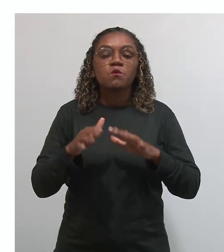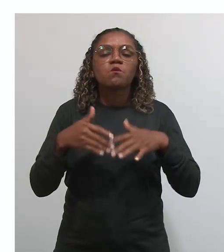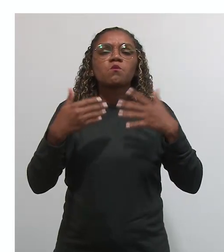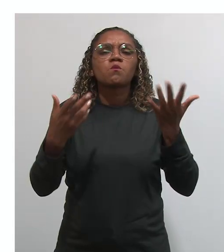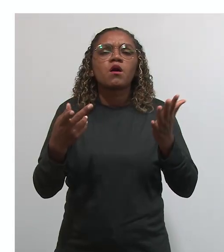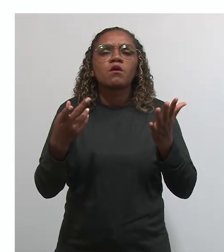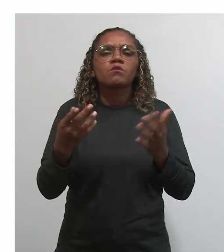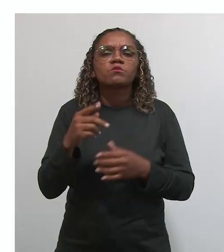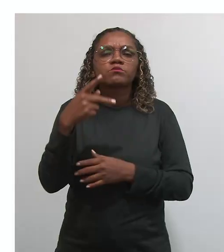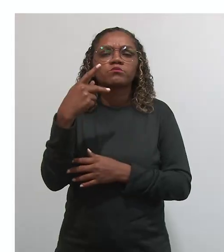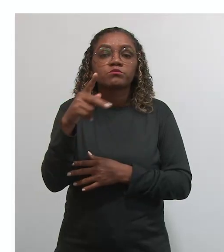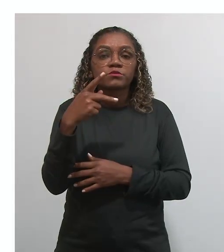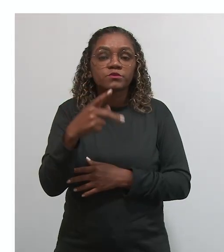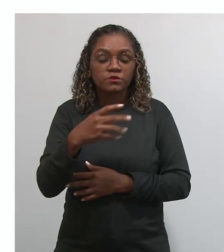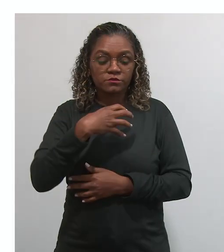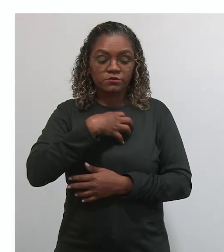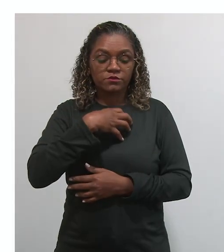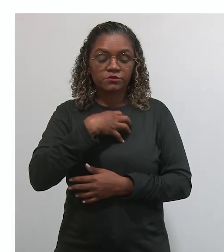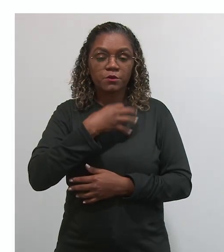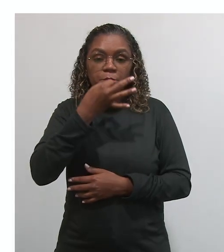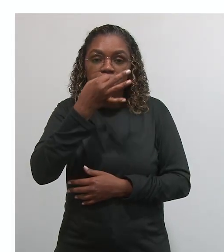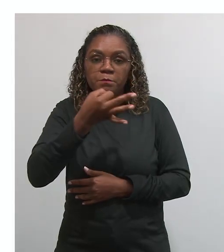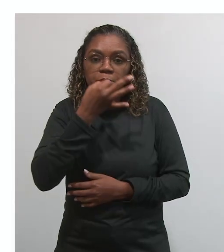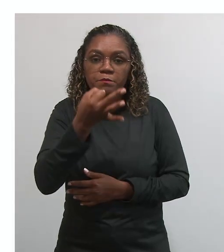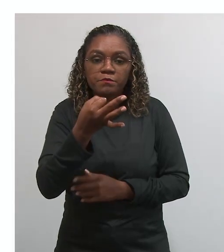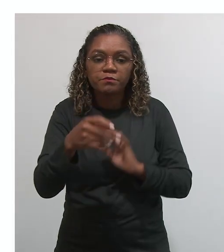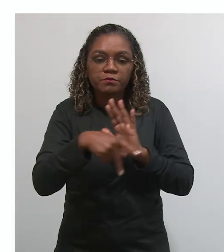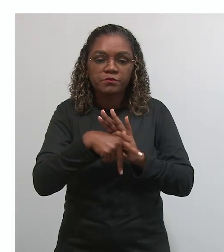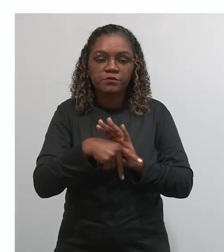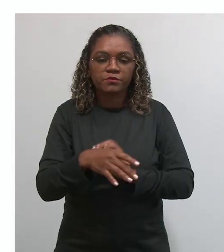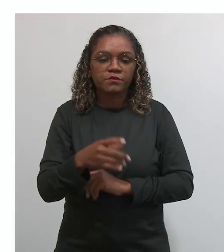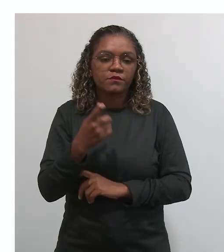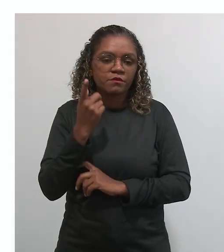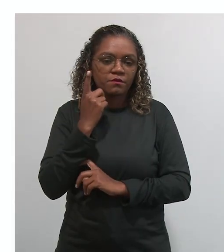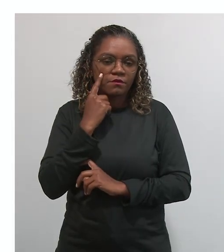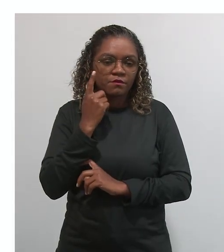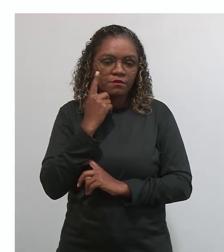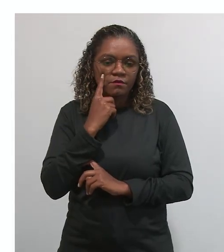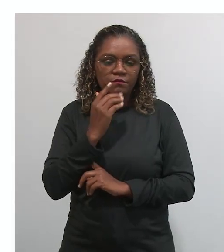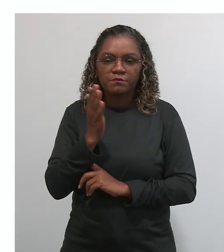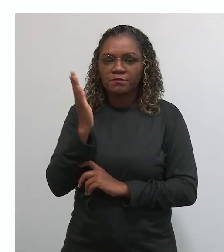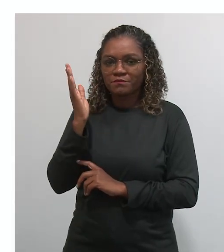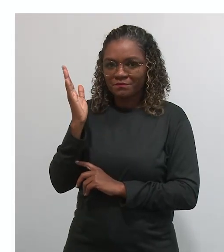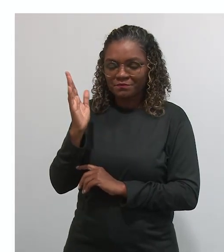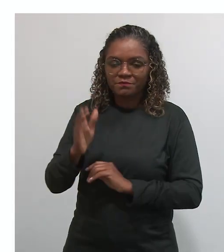senso crítico hoje? Quando nós olhamos para esse cartoon aqui,